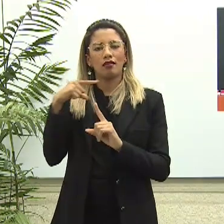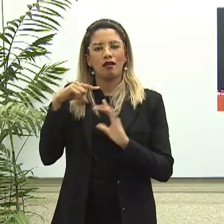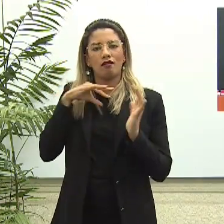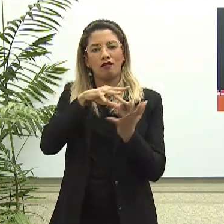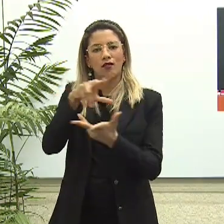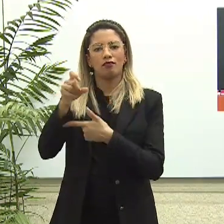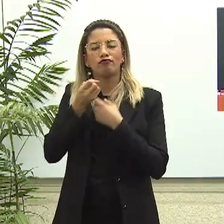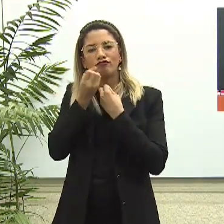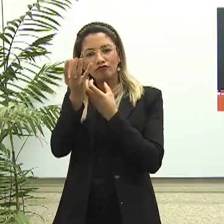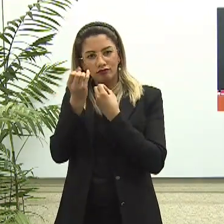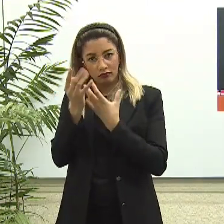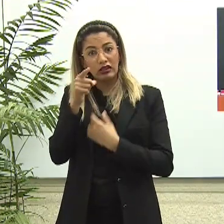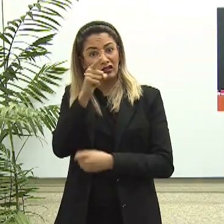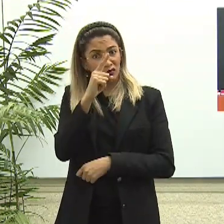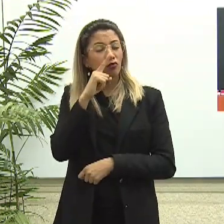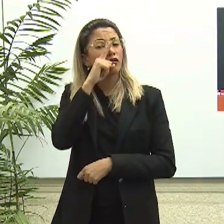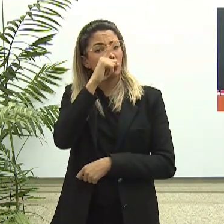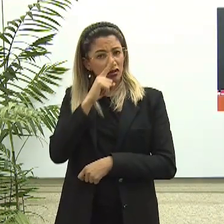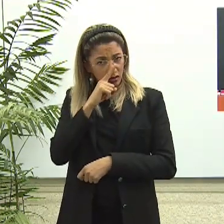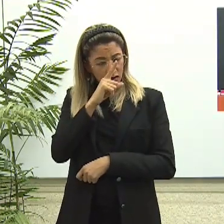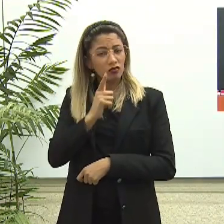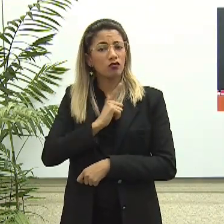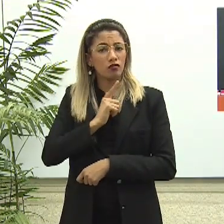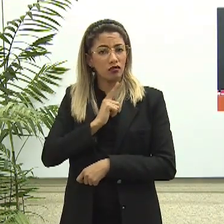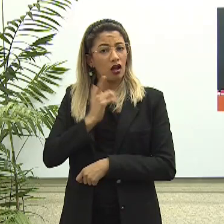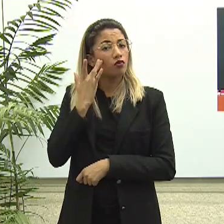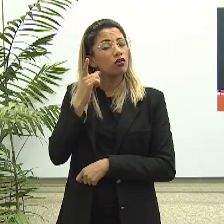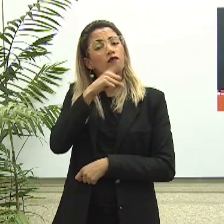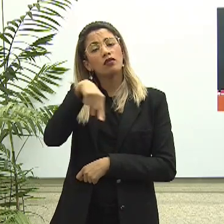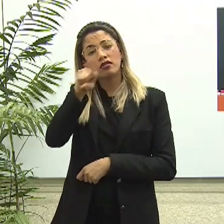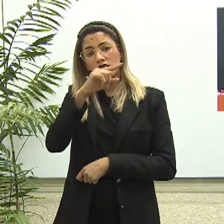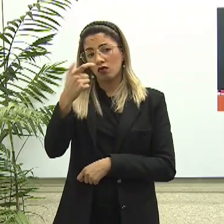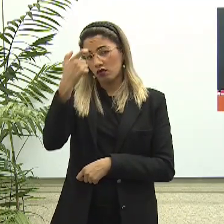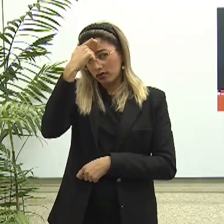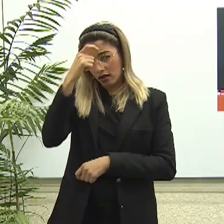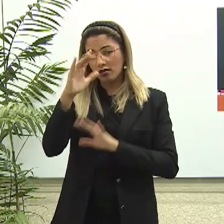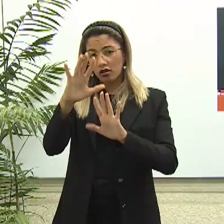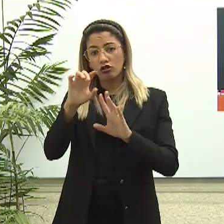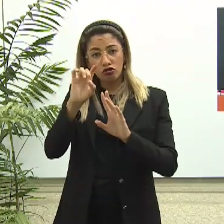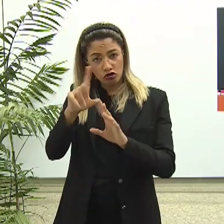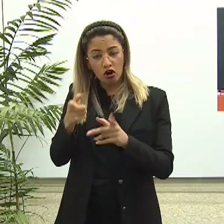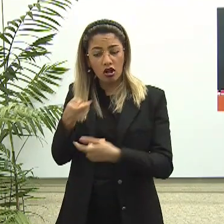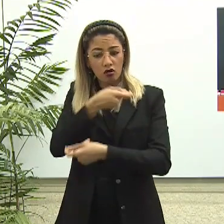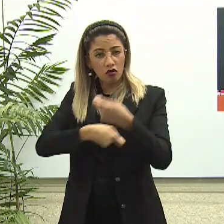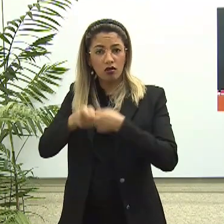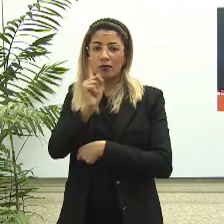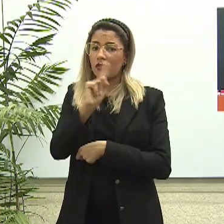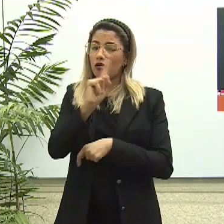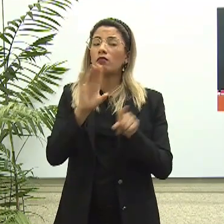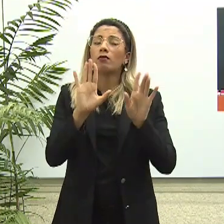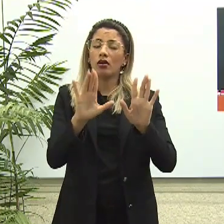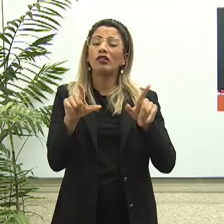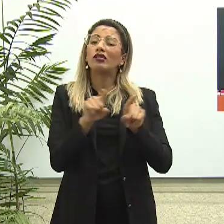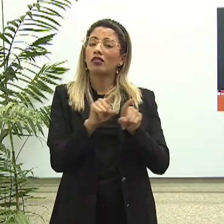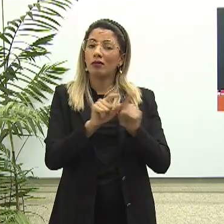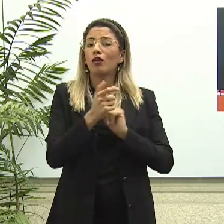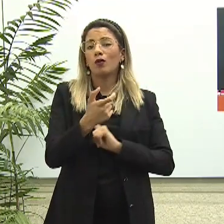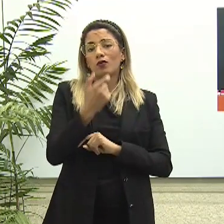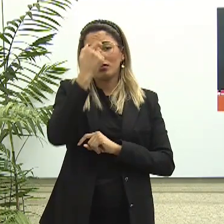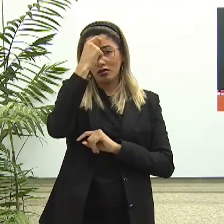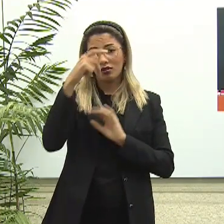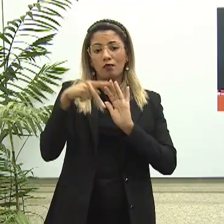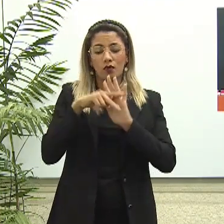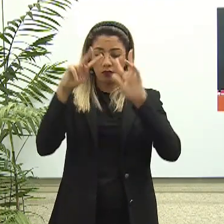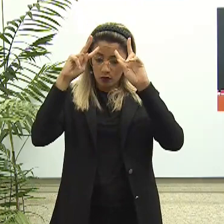vocês entendem o risco que isso isso traz do ponto de vista não só da colonização Econômica Mas também da imposição de uma certa noção universal de